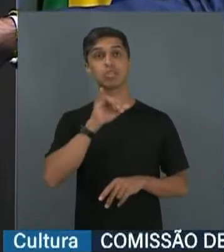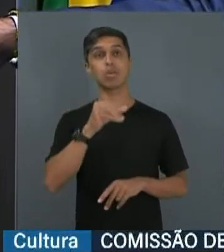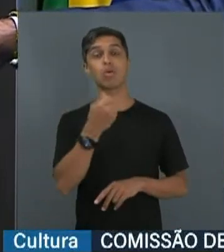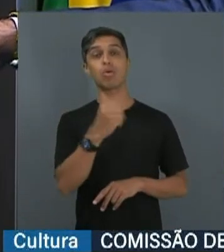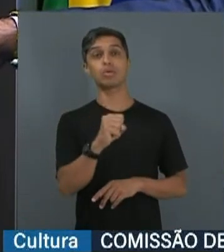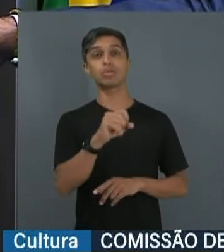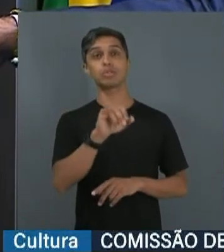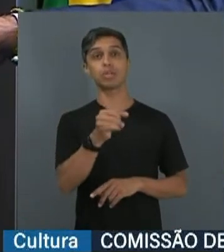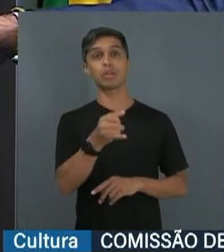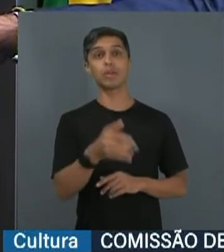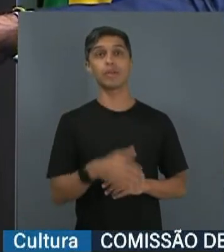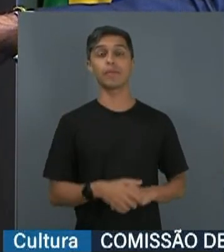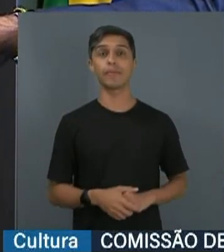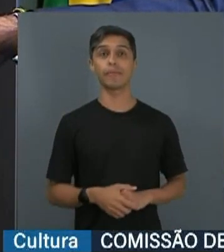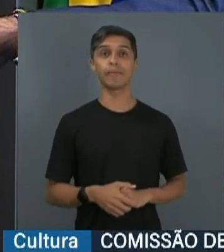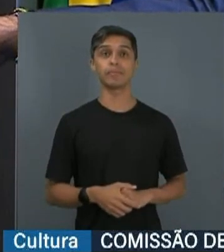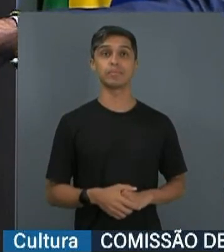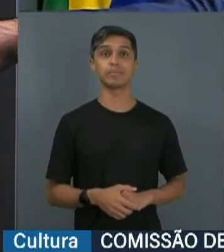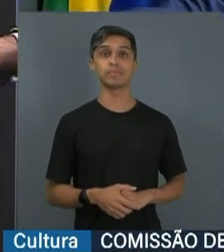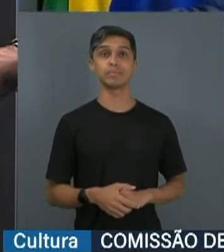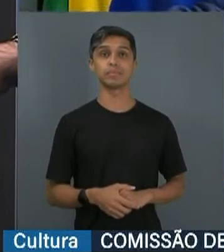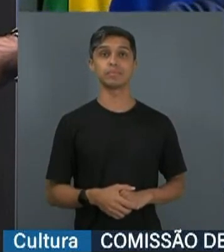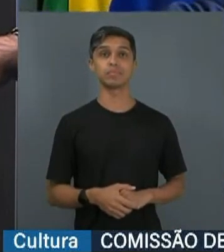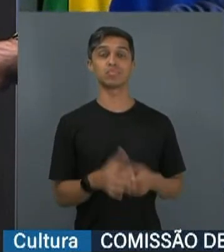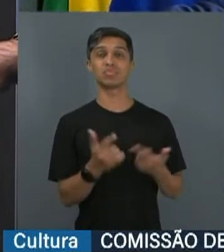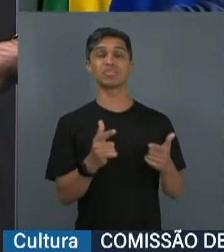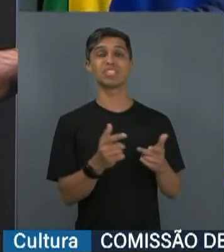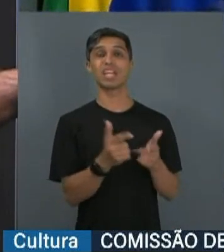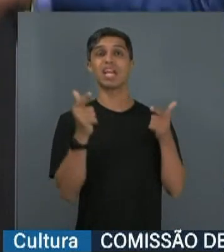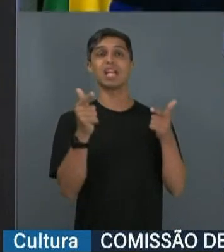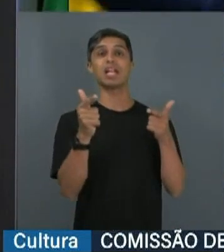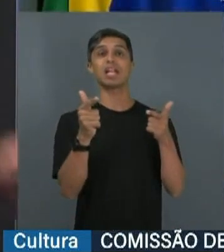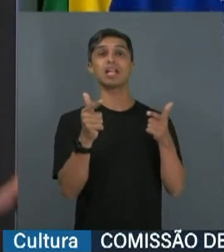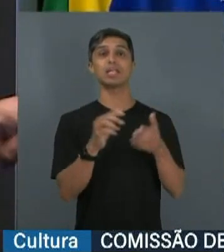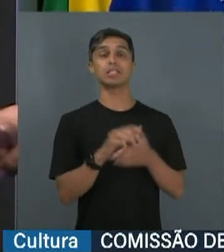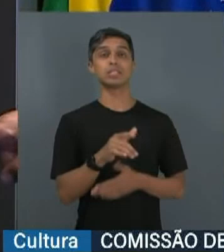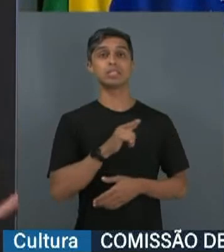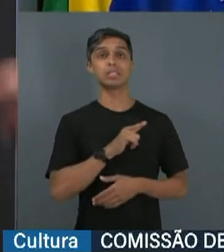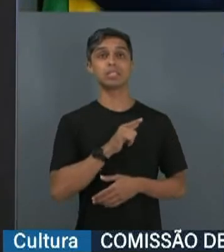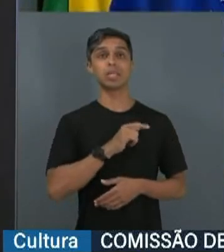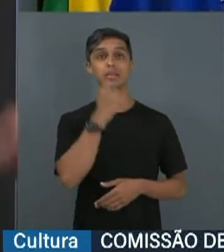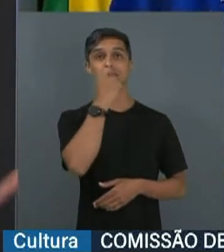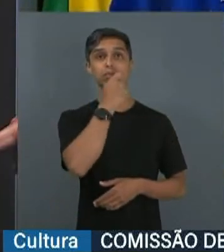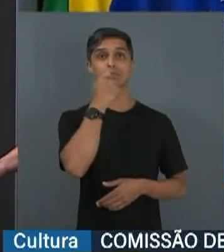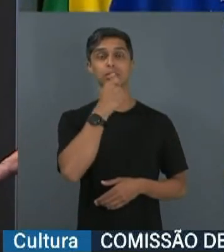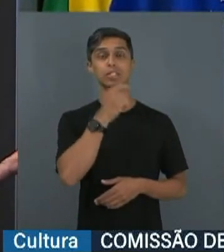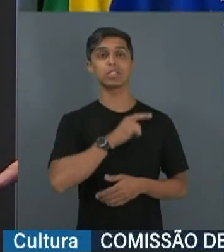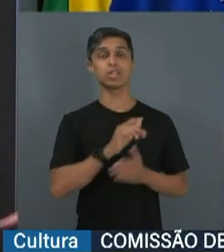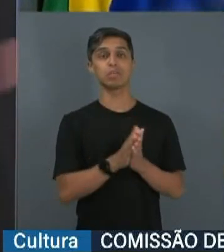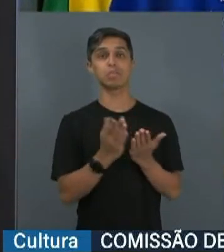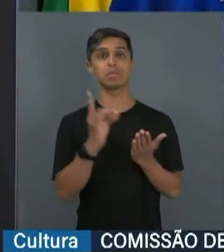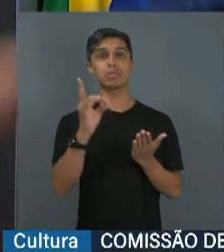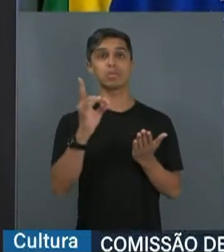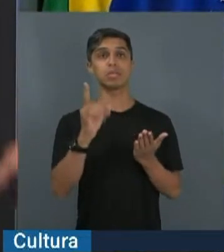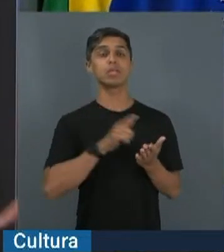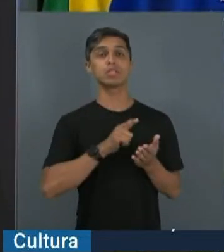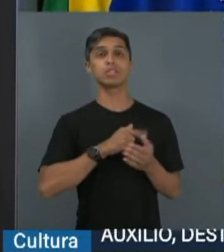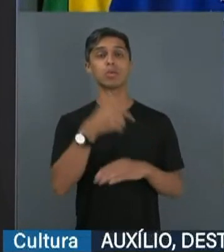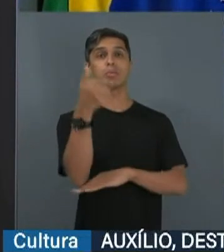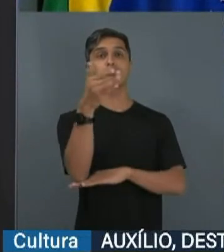janeiro, que não tinha arma, tinha batom, tinha Bíblia, tinha bandeira